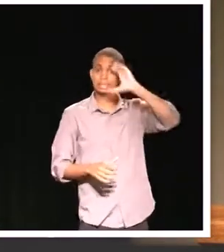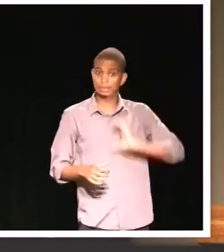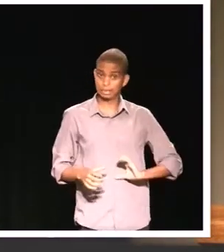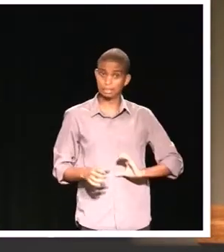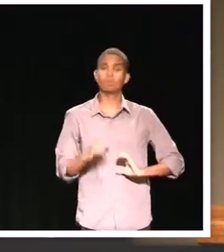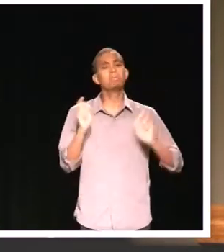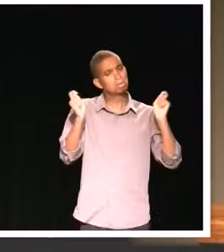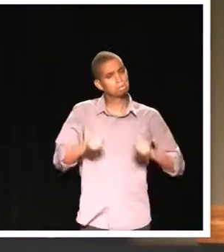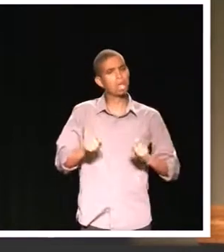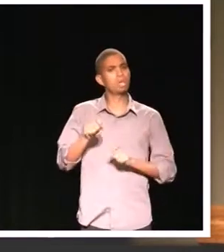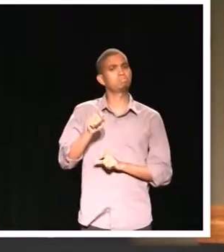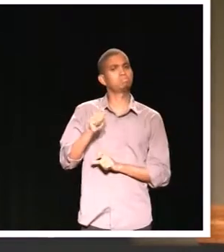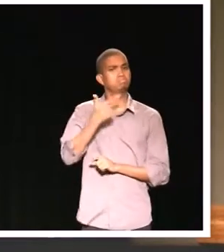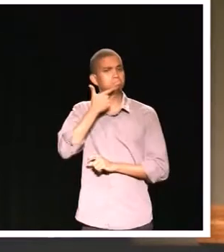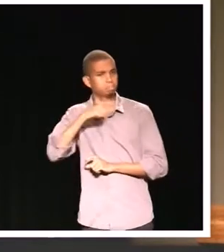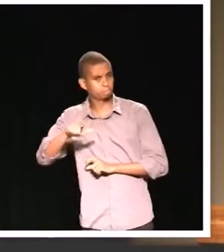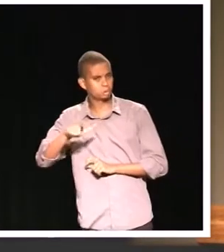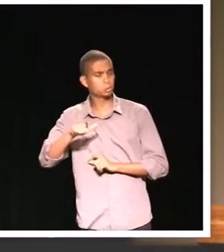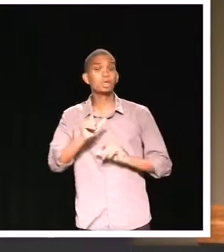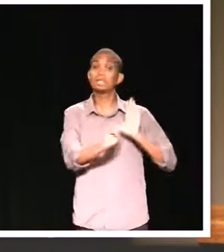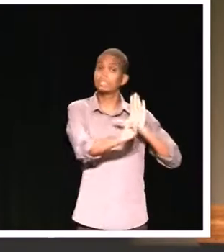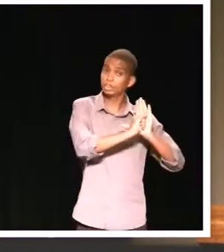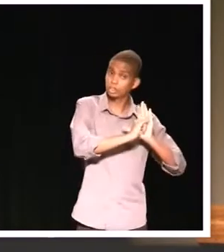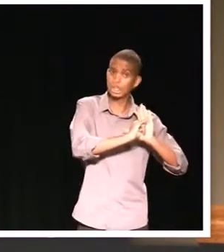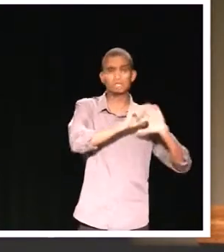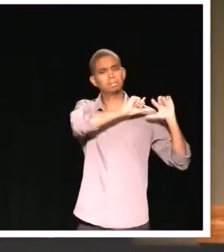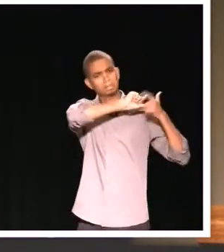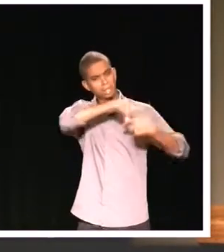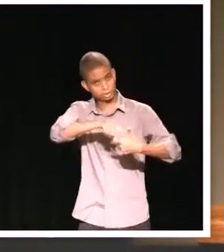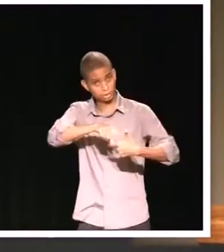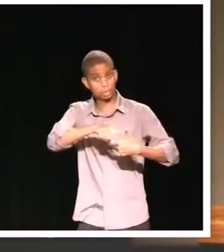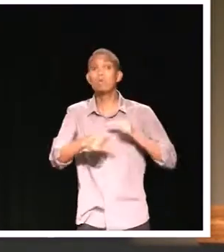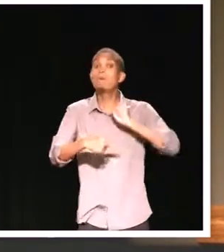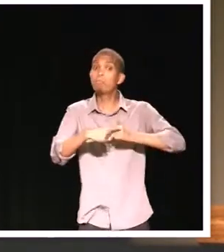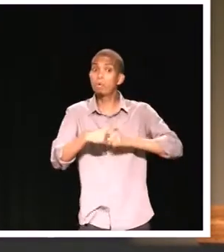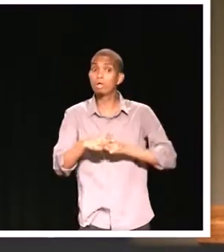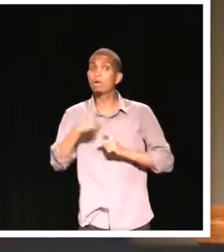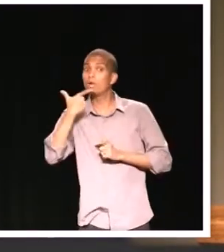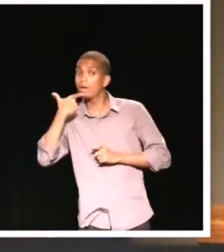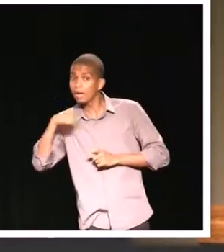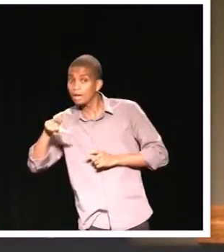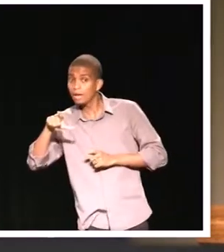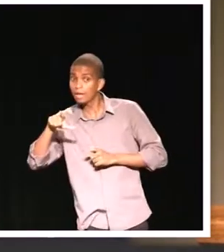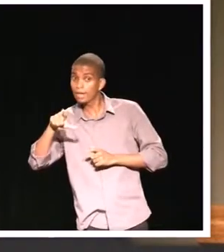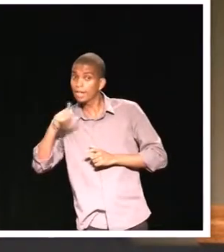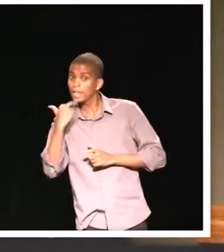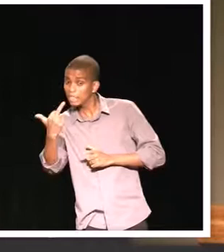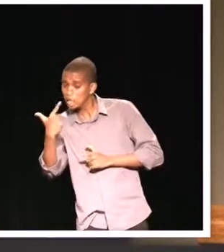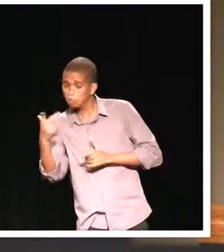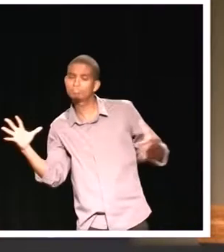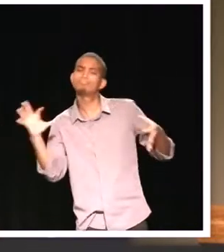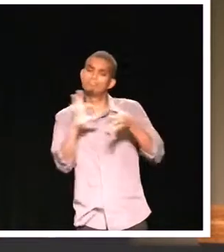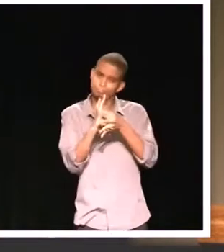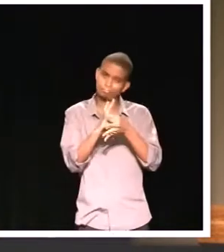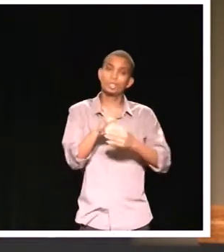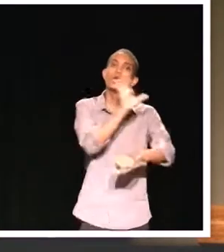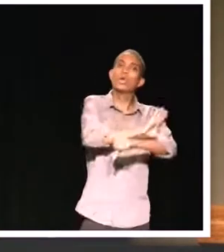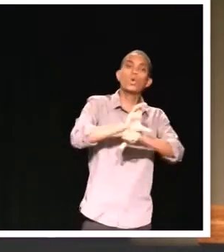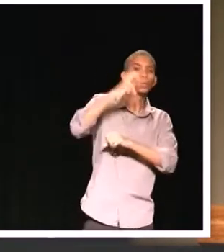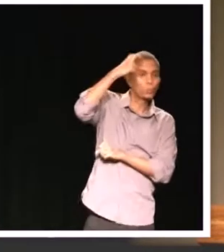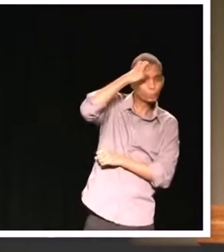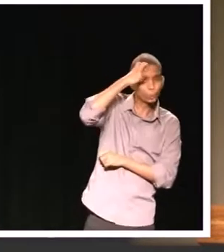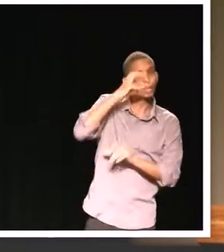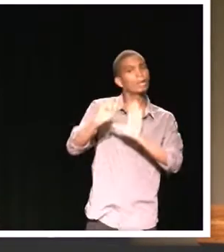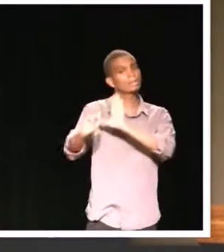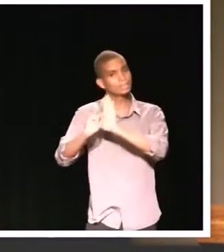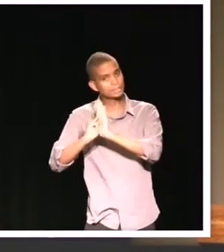língua, identidade e tradições, porque a língua vai acompanhada, obviamente, de cultura, de identidade,